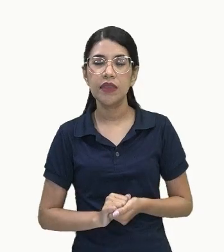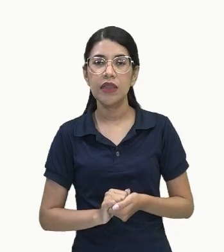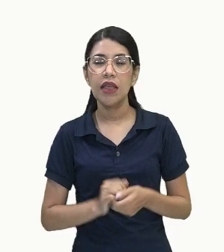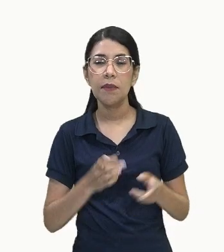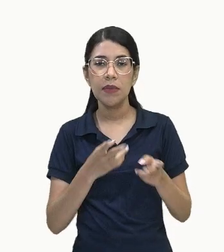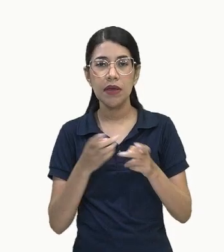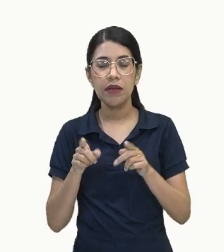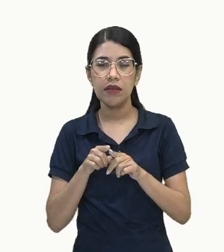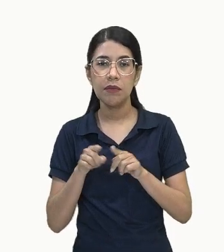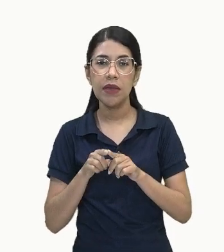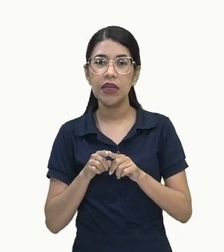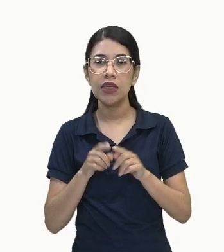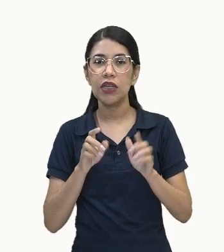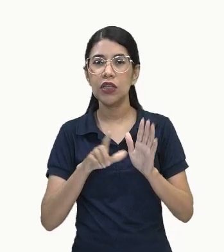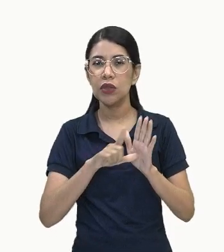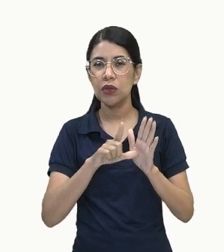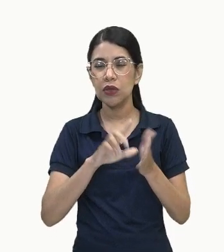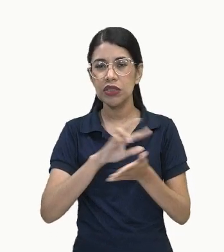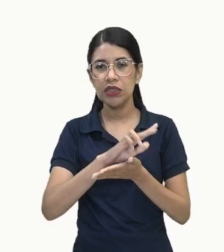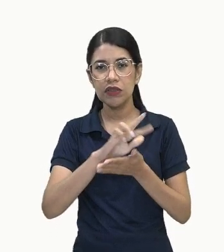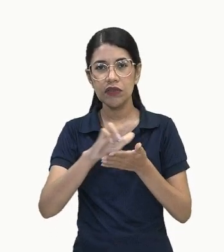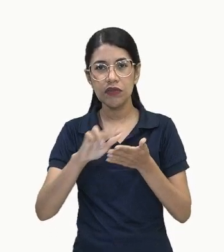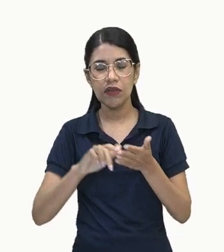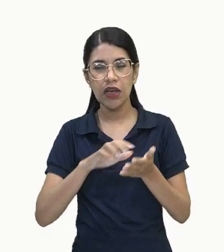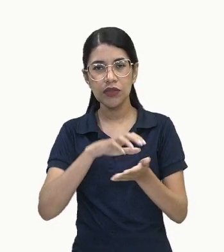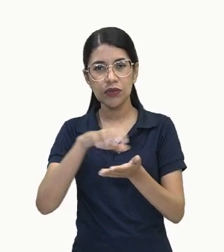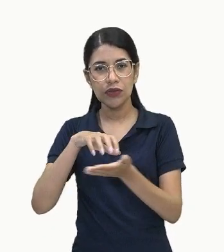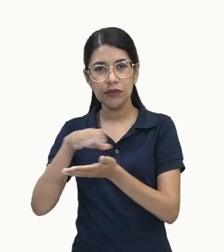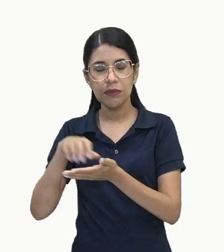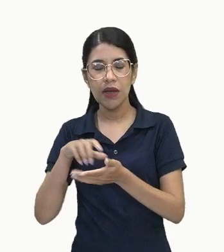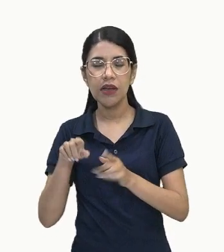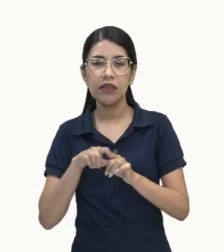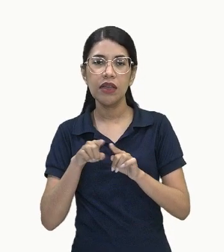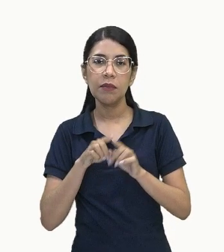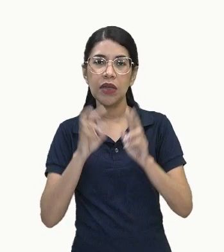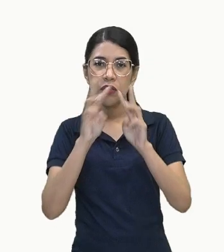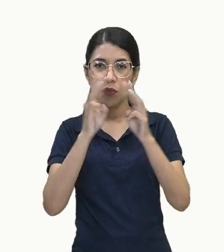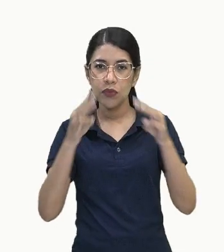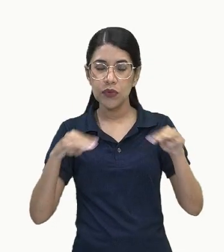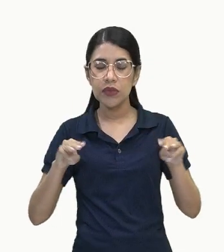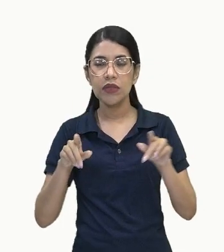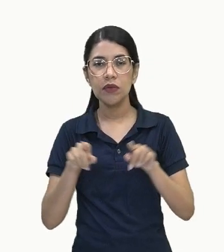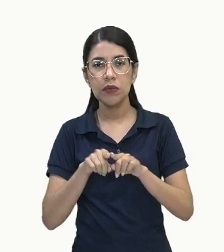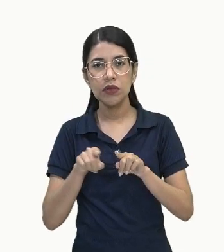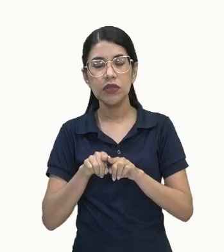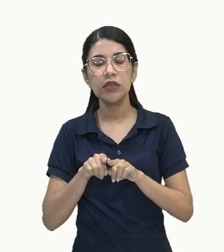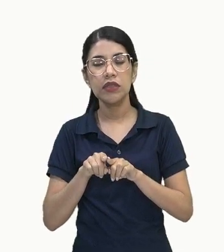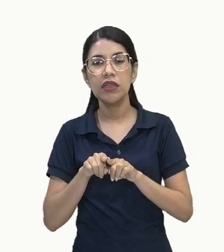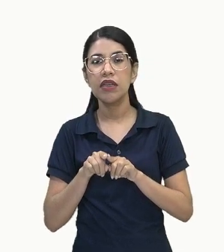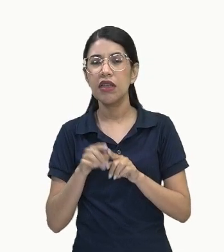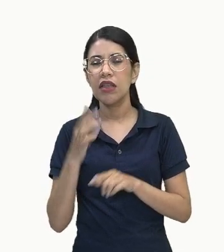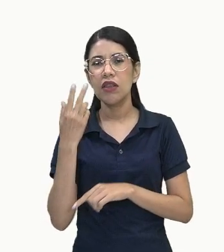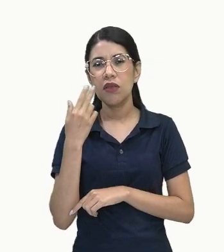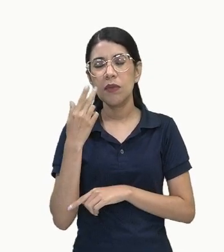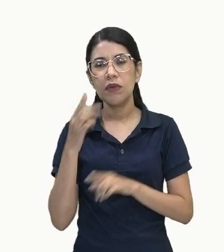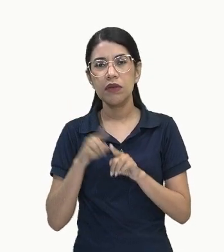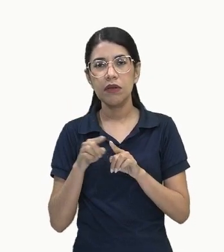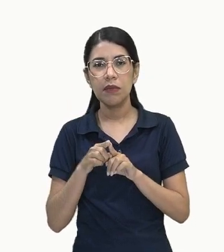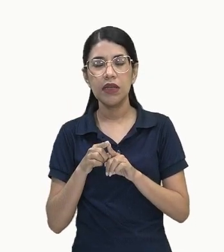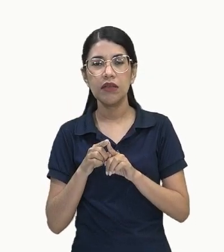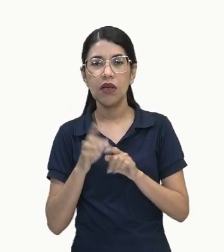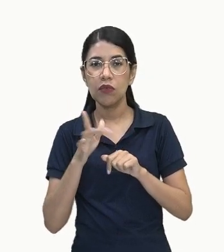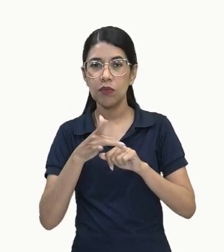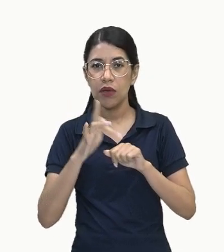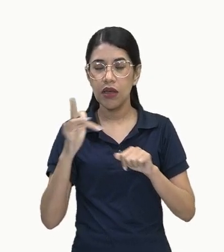teatro, nas praças e nos parques públicos, nas galerias de arte, etc. É comum, inclusive, quando a gente fala de Belle Époque, a